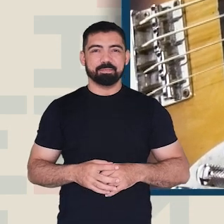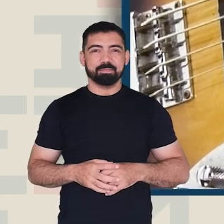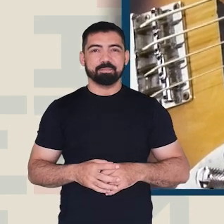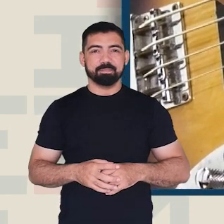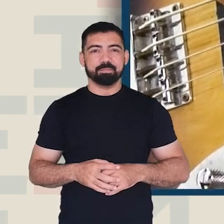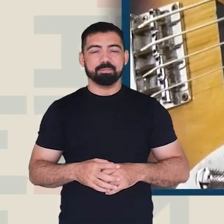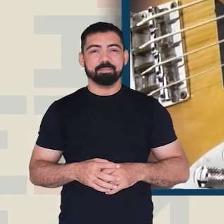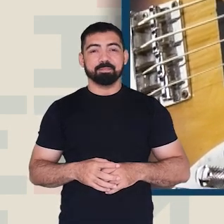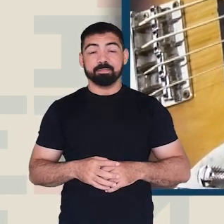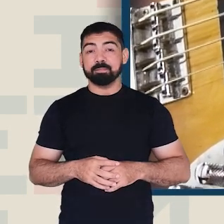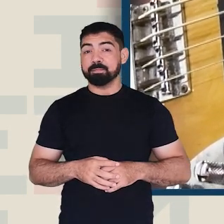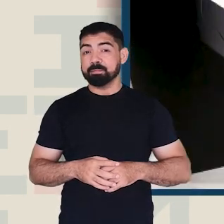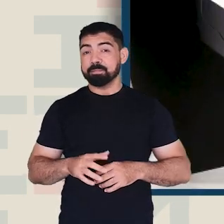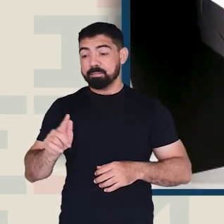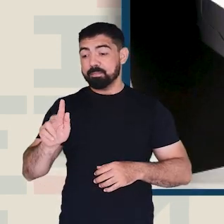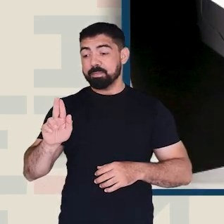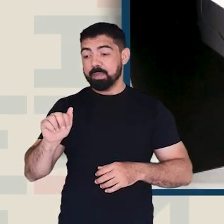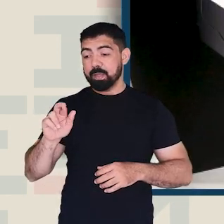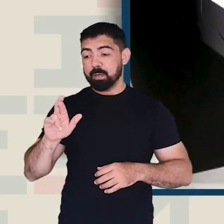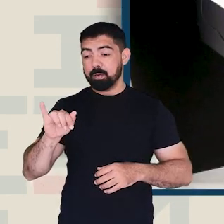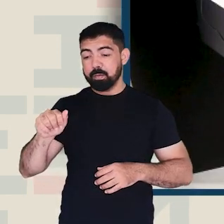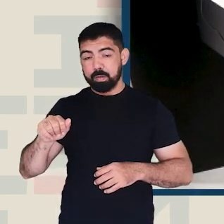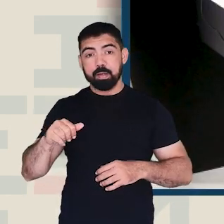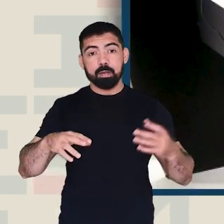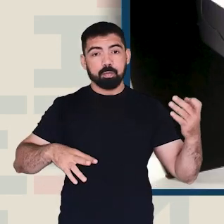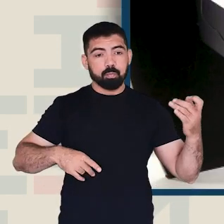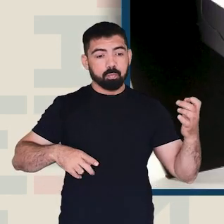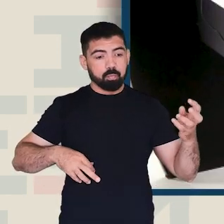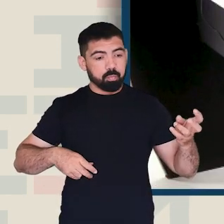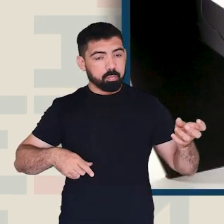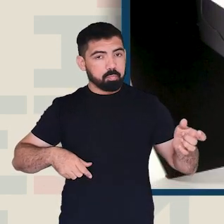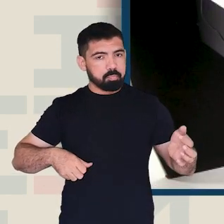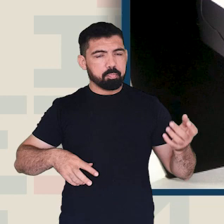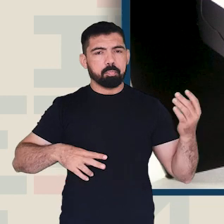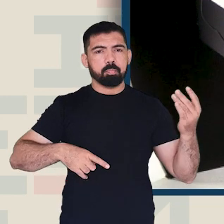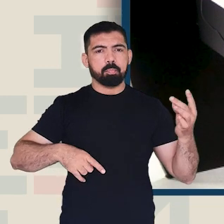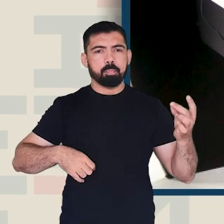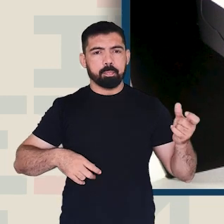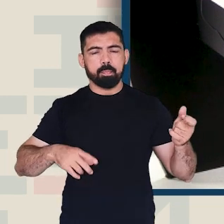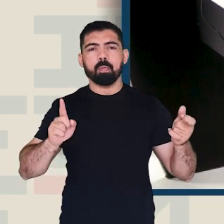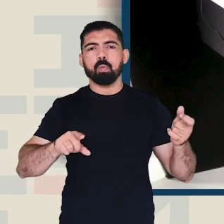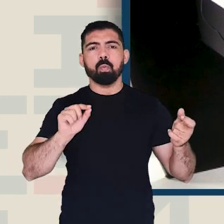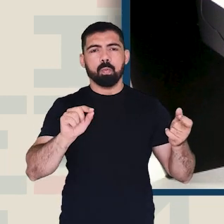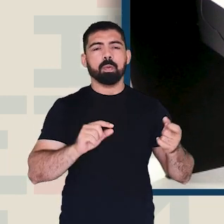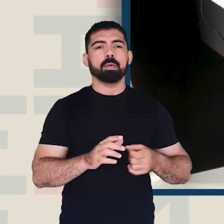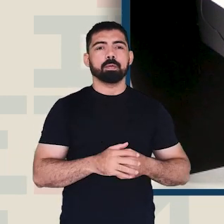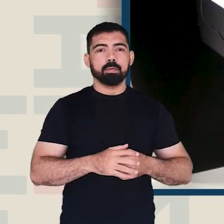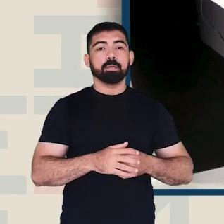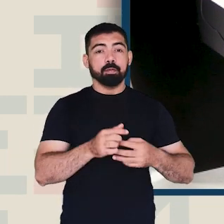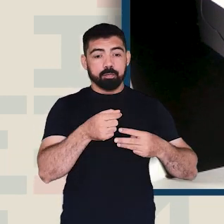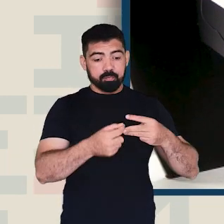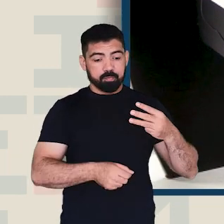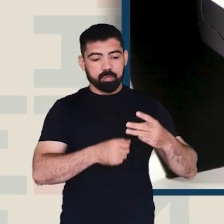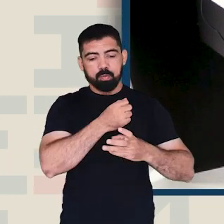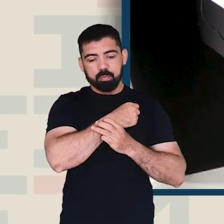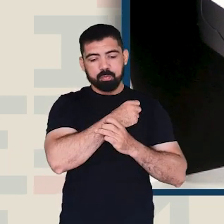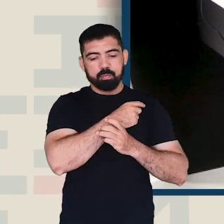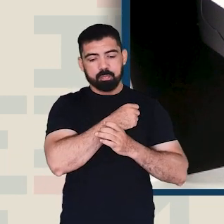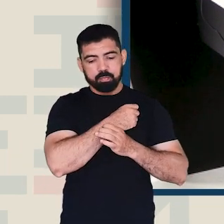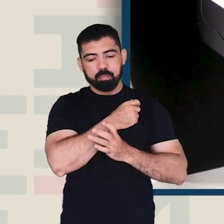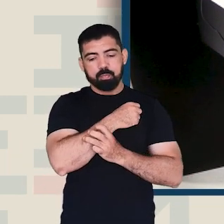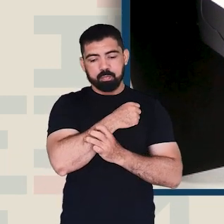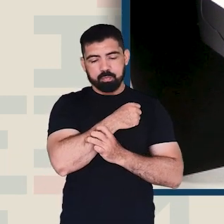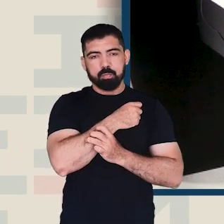Na levada da guaranha, o baixo toca quase que exatamente, primariamente, é feito a tríade, uma nota em cada